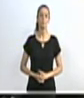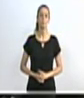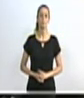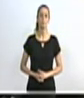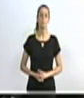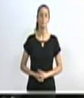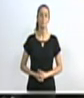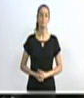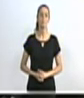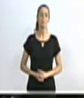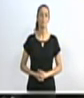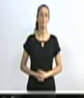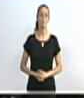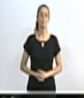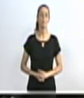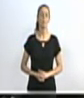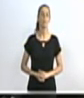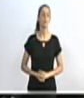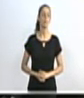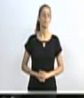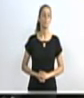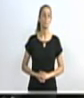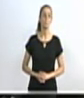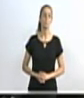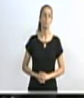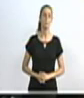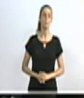Agora era bom a tolerância do presidente Marcos da Roça.